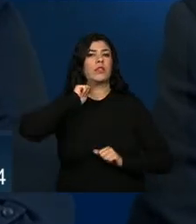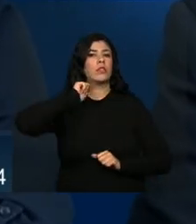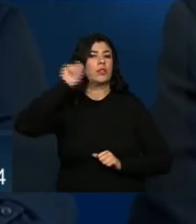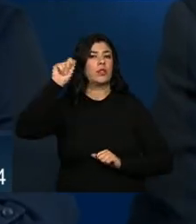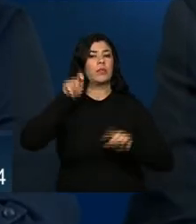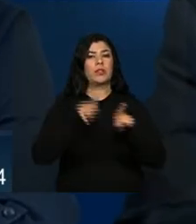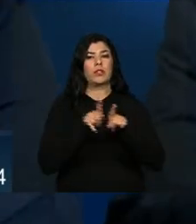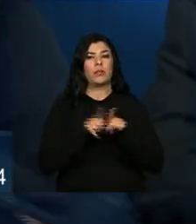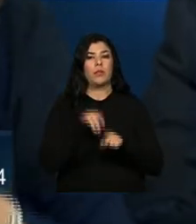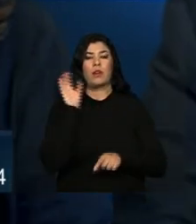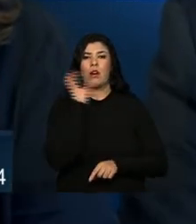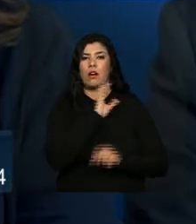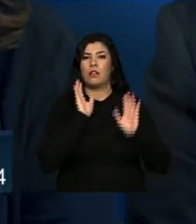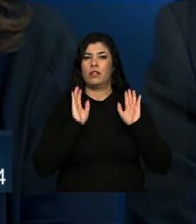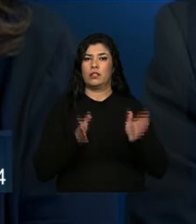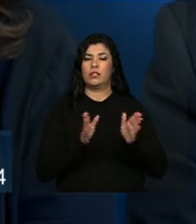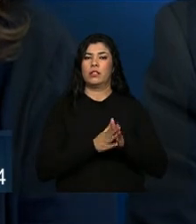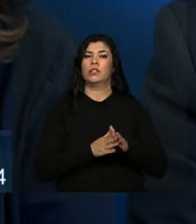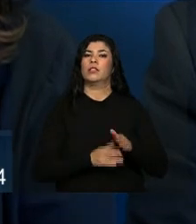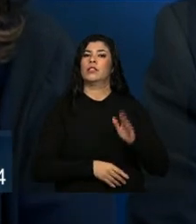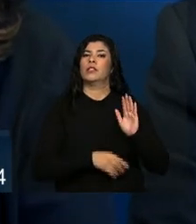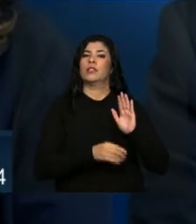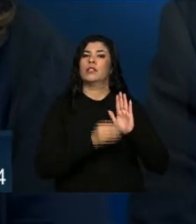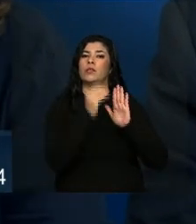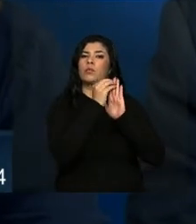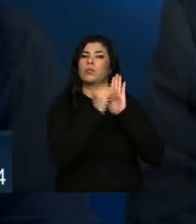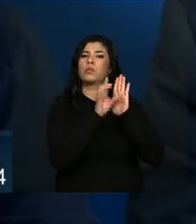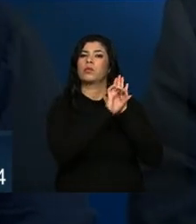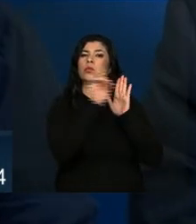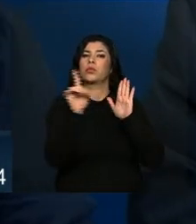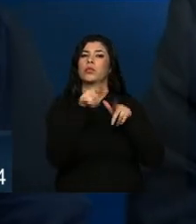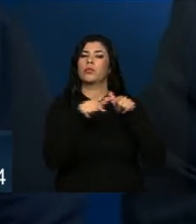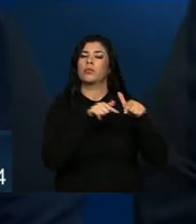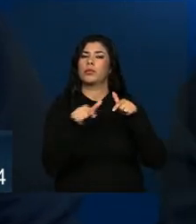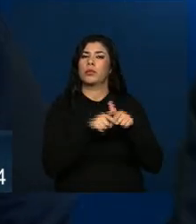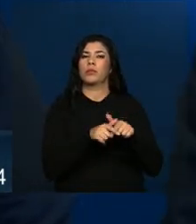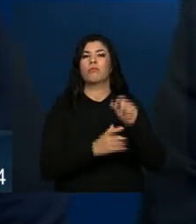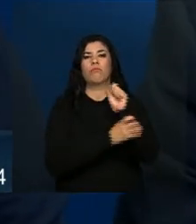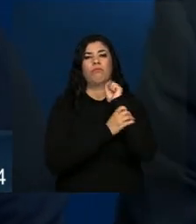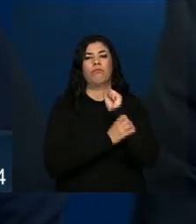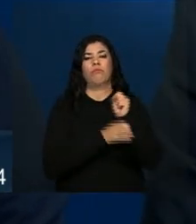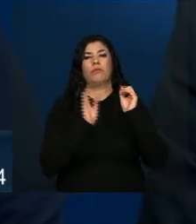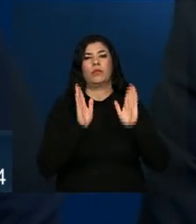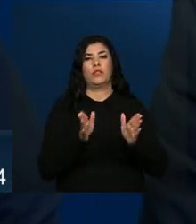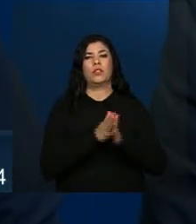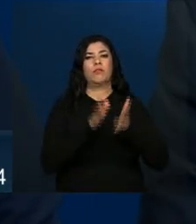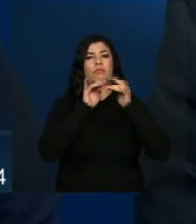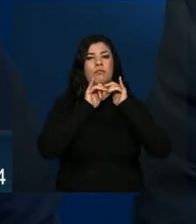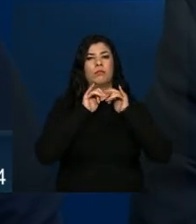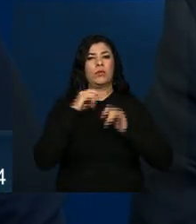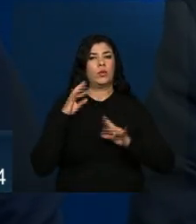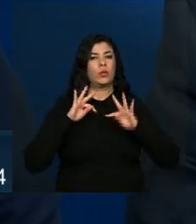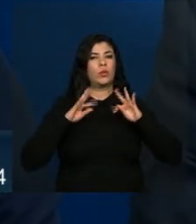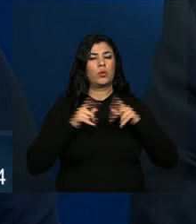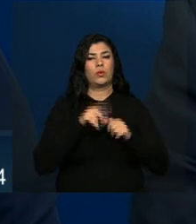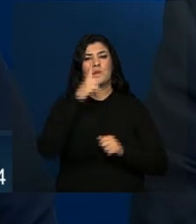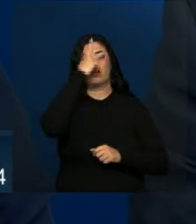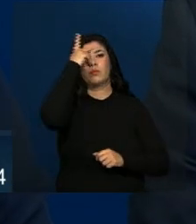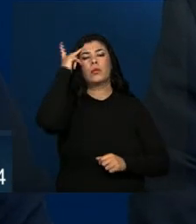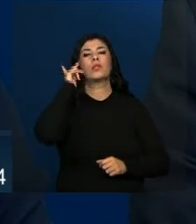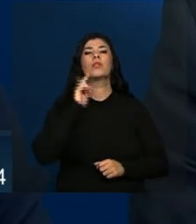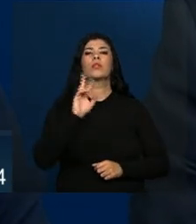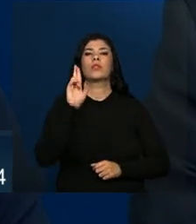e tão logo a gente Estabeleça esse calendário de trabalho seguramente todos os representantes